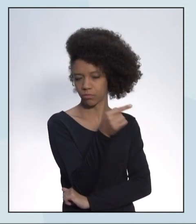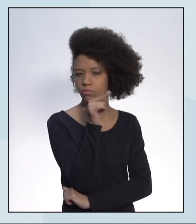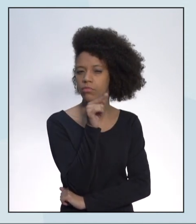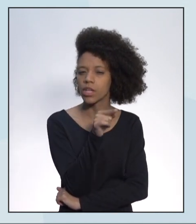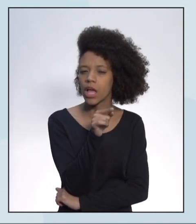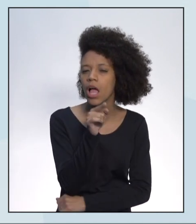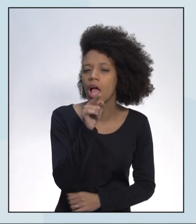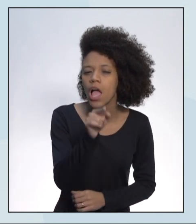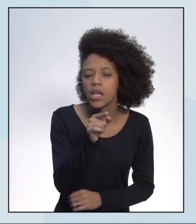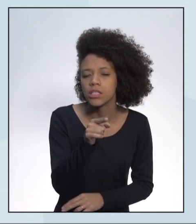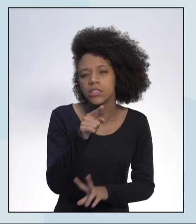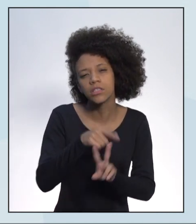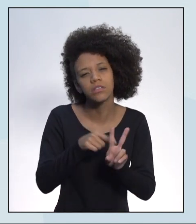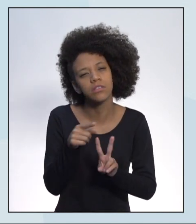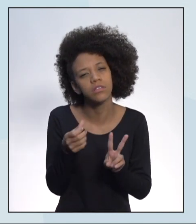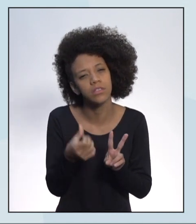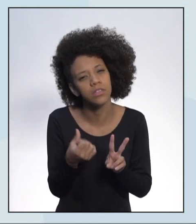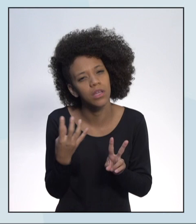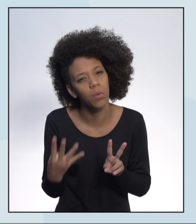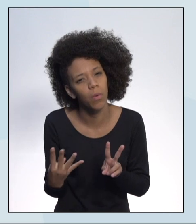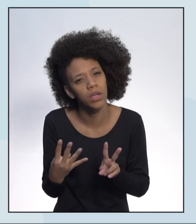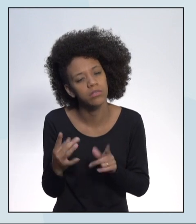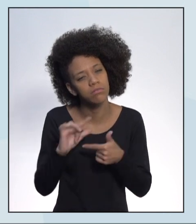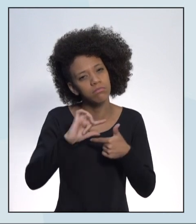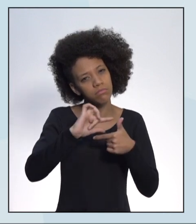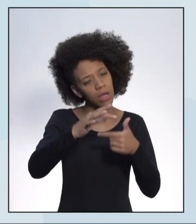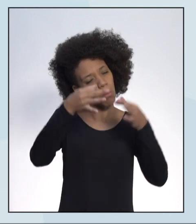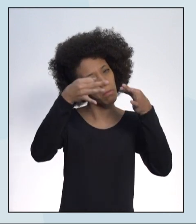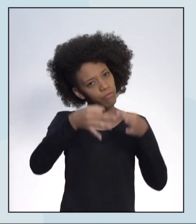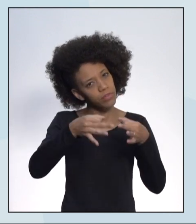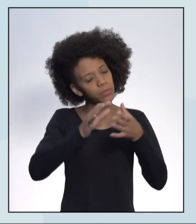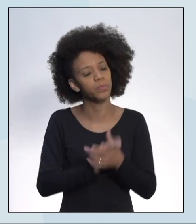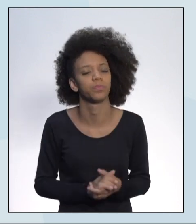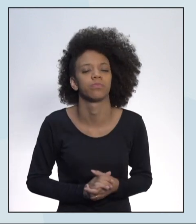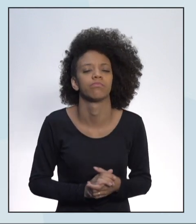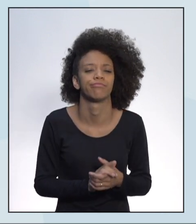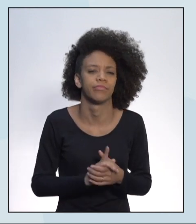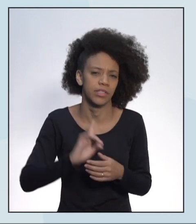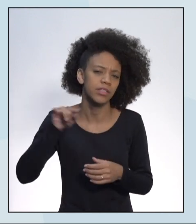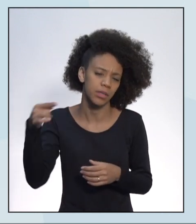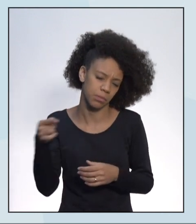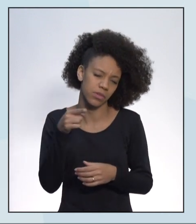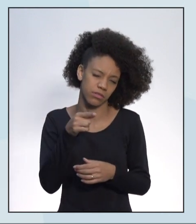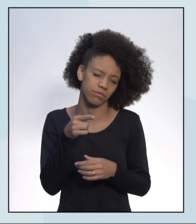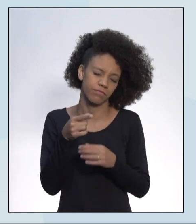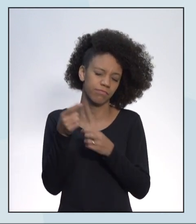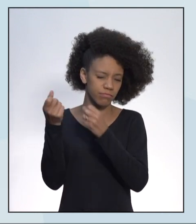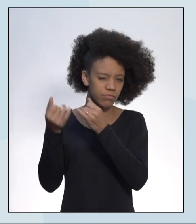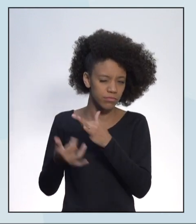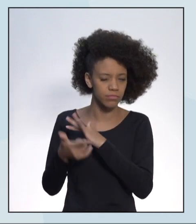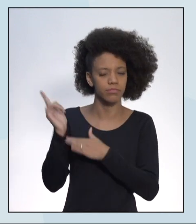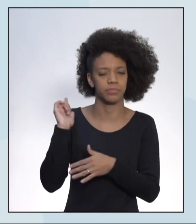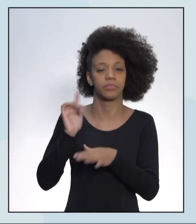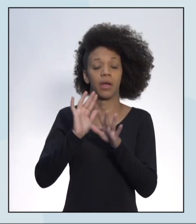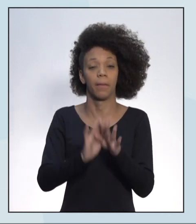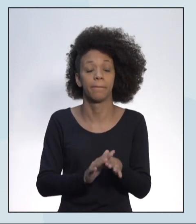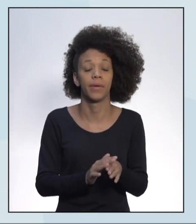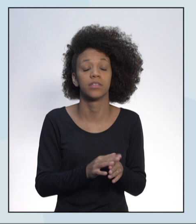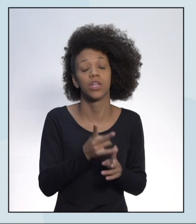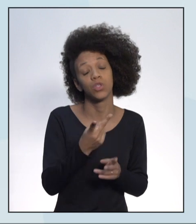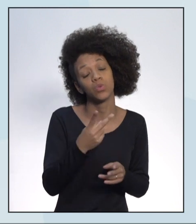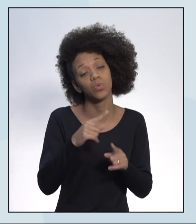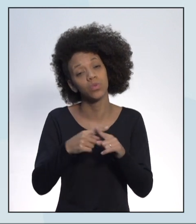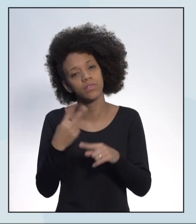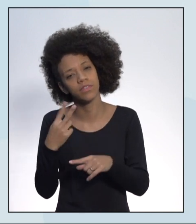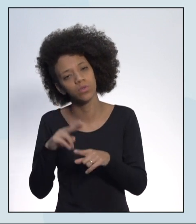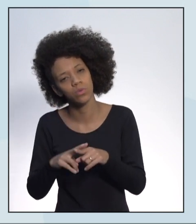estaria na tela dos cubos perfeitos. Entendi. Depois você volta à aula e dá uma olhadinha. Então eu faria 2 vezes 2 vezes 2, 2